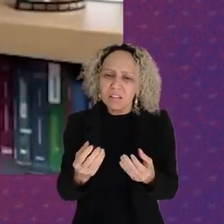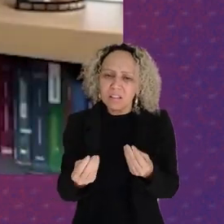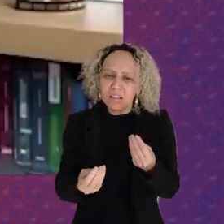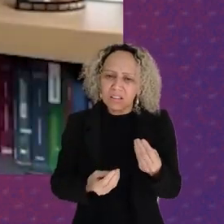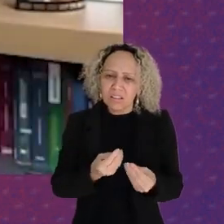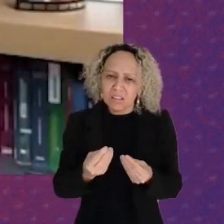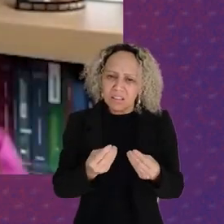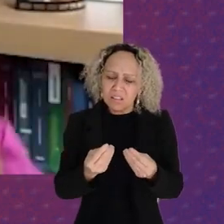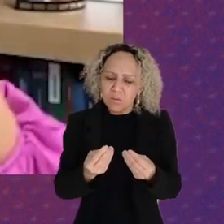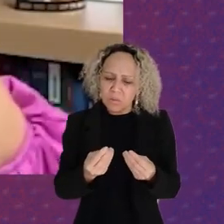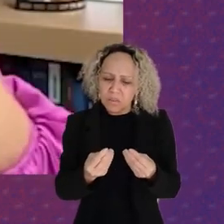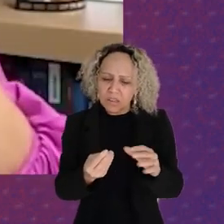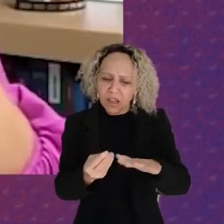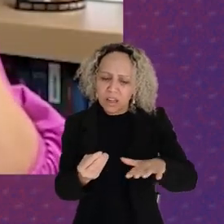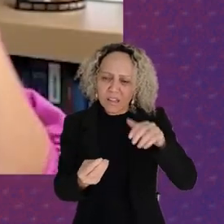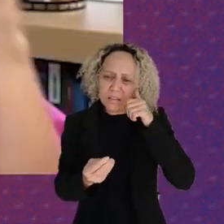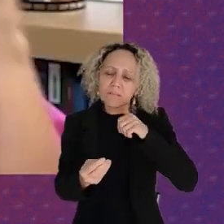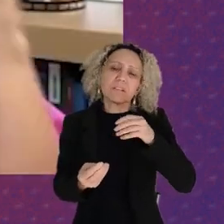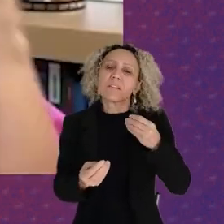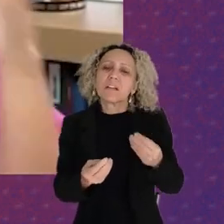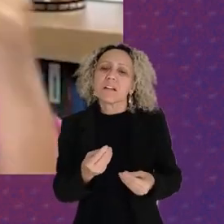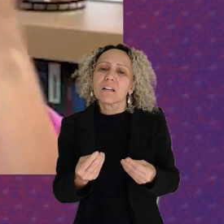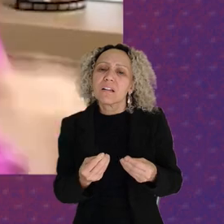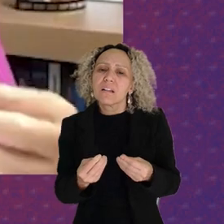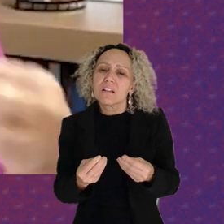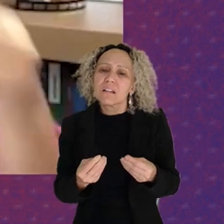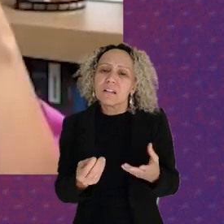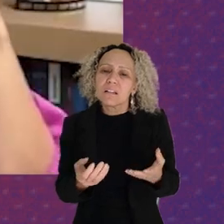dessas mulheres, por que